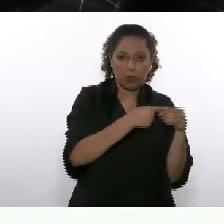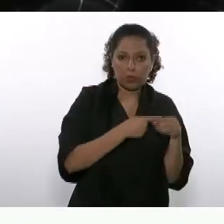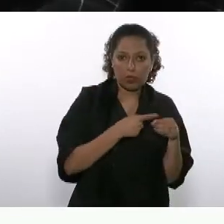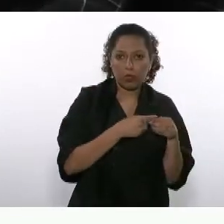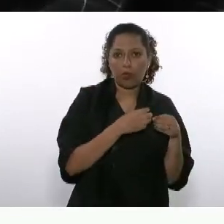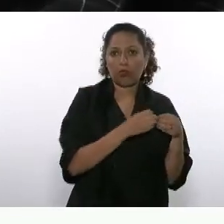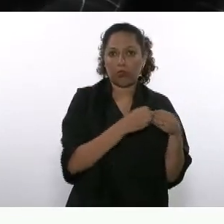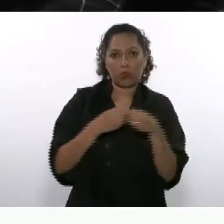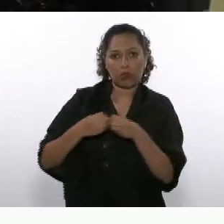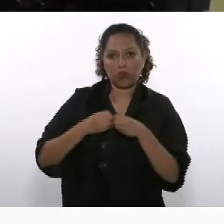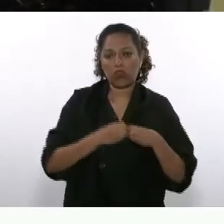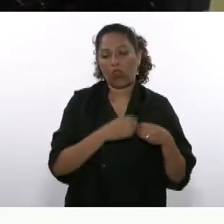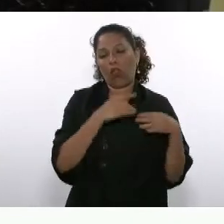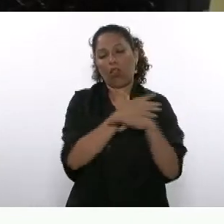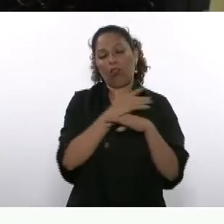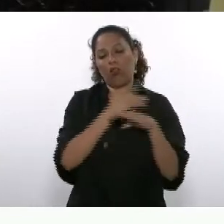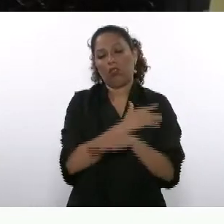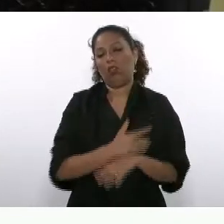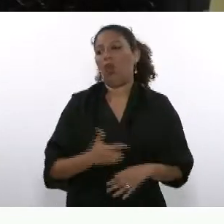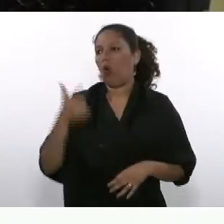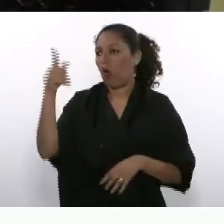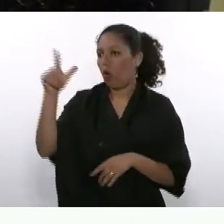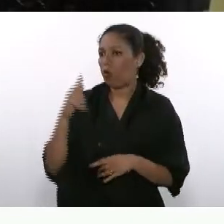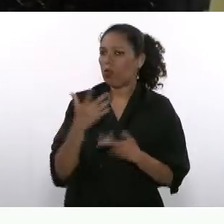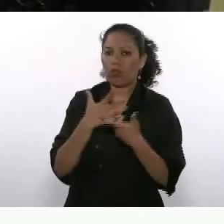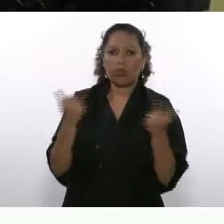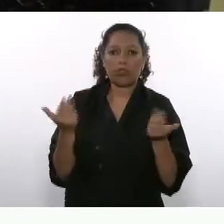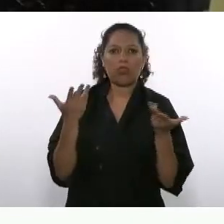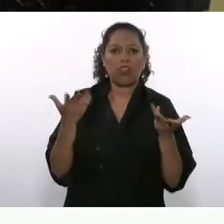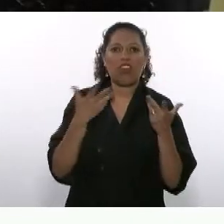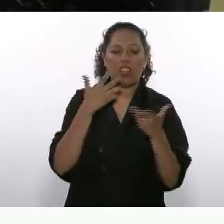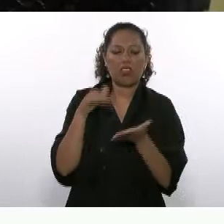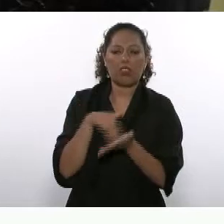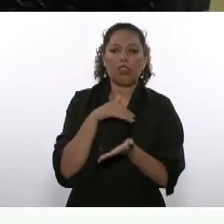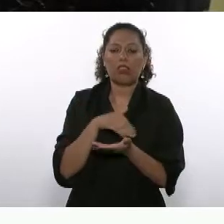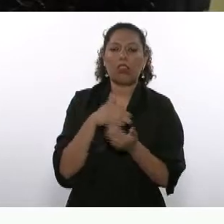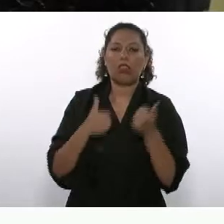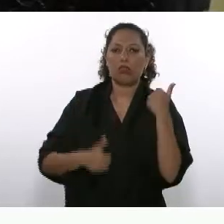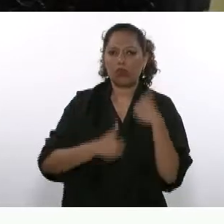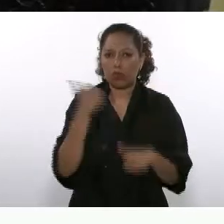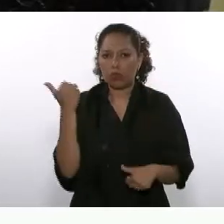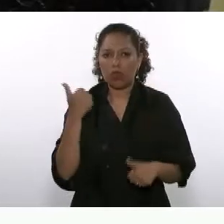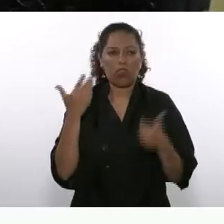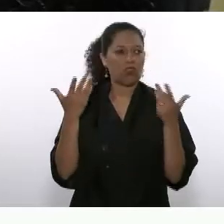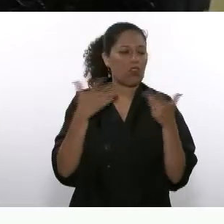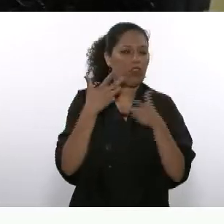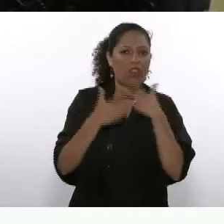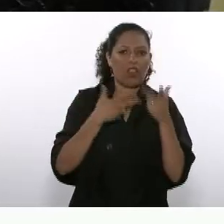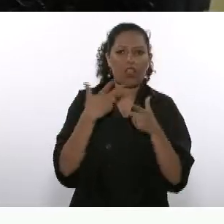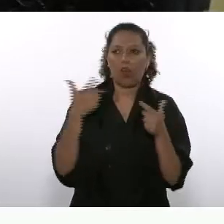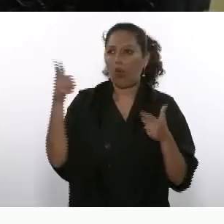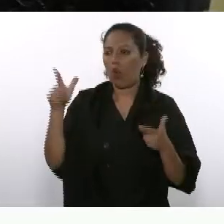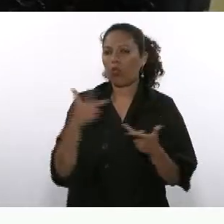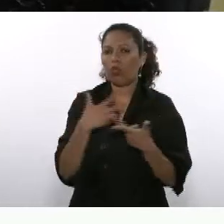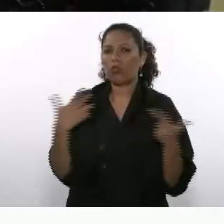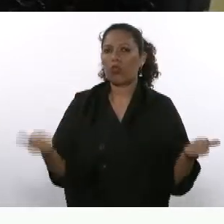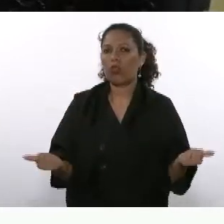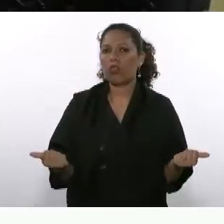Perfeito. Alguma outra observação da Secretaria de Esporte? Quer fazer mais algum adendo, mais alguma observação? Não?